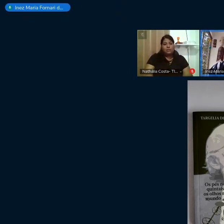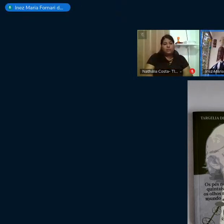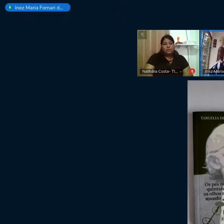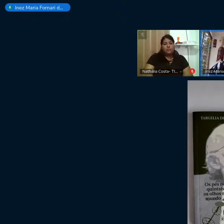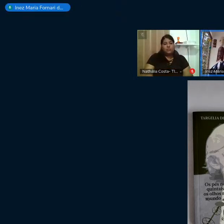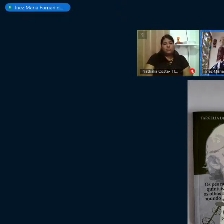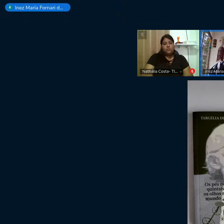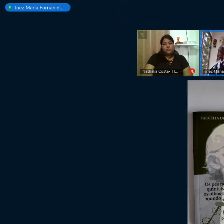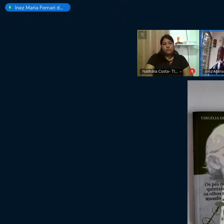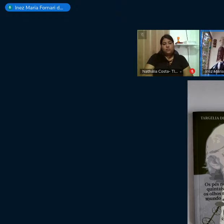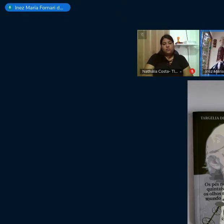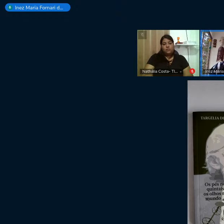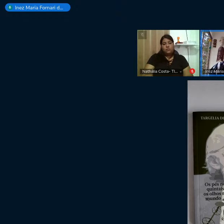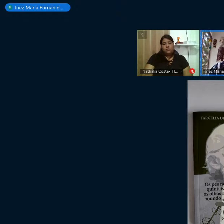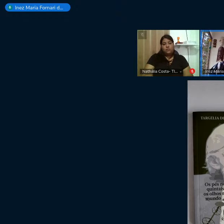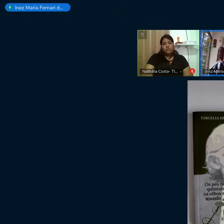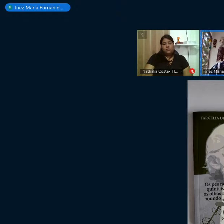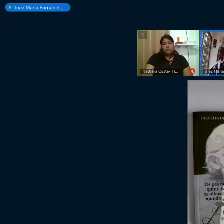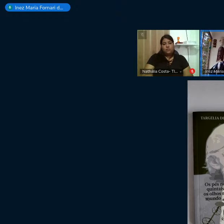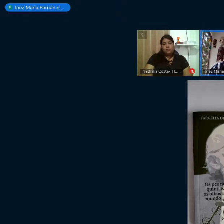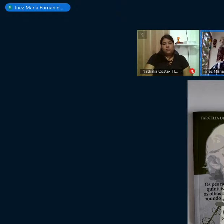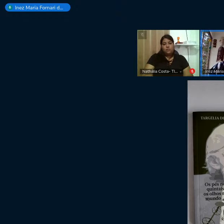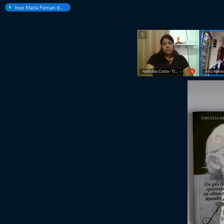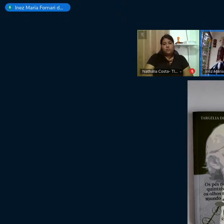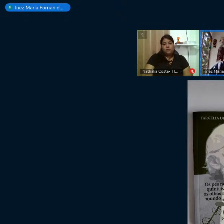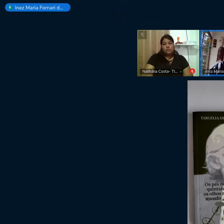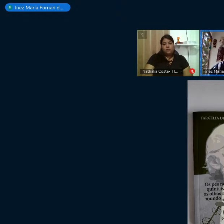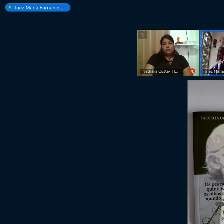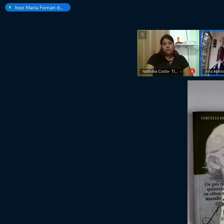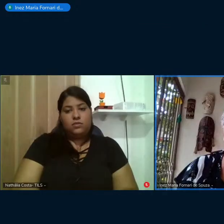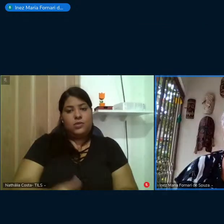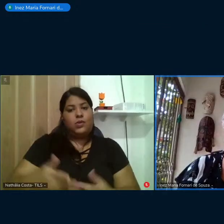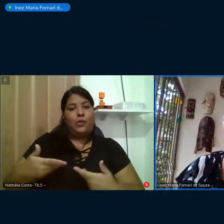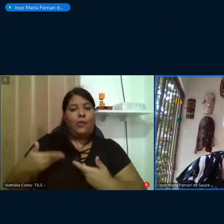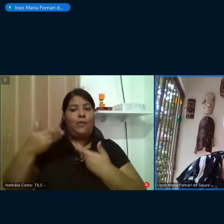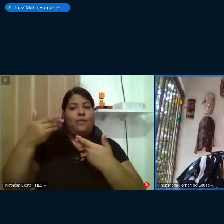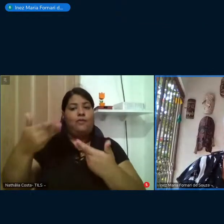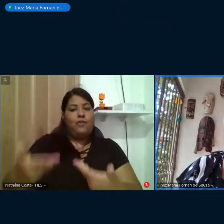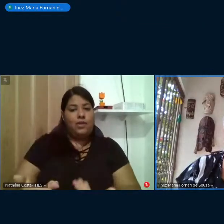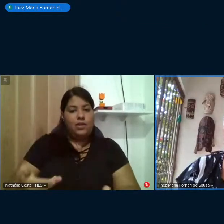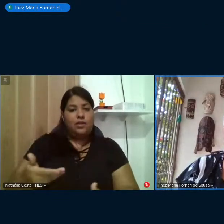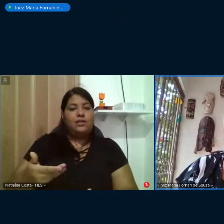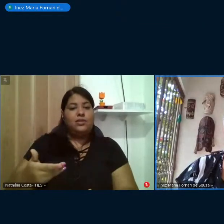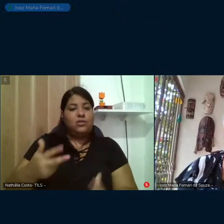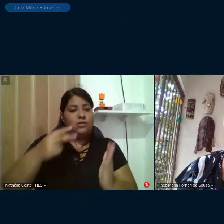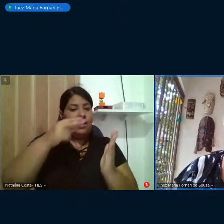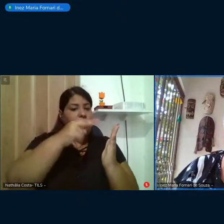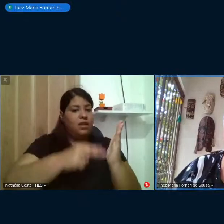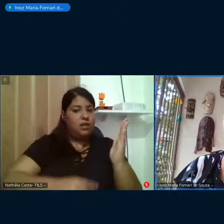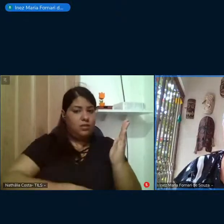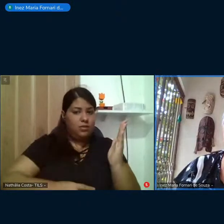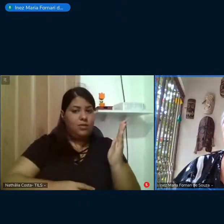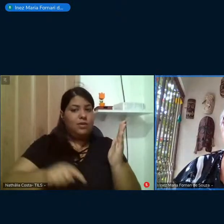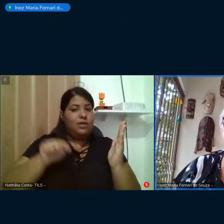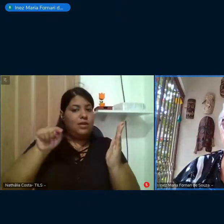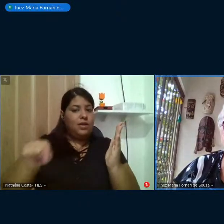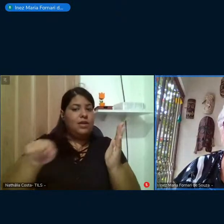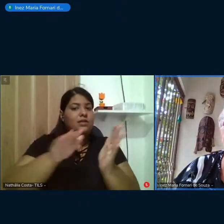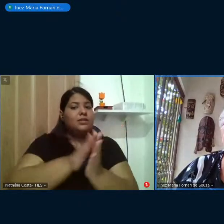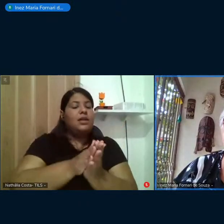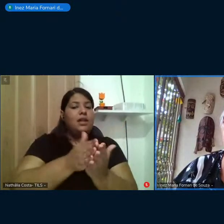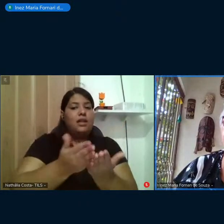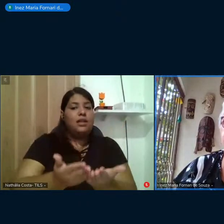E hoje estou, juntamente com o convite para a leitura deste livro,